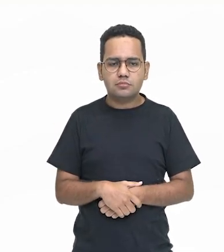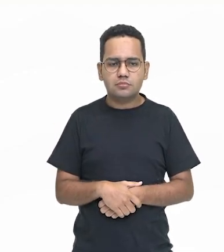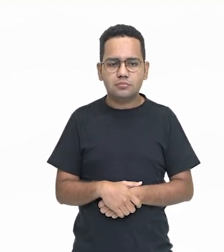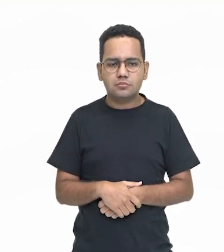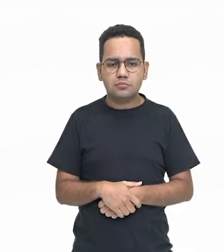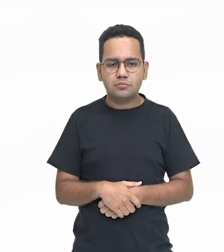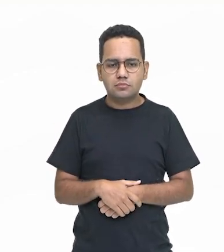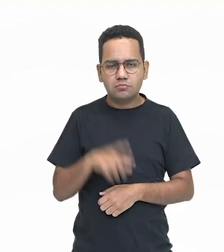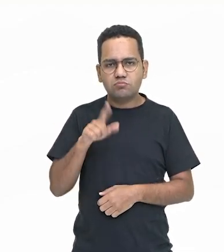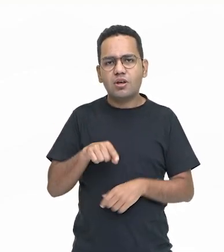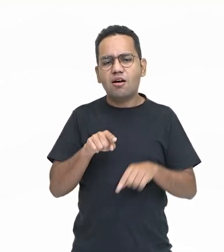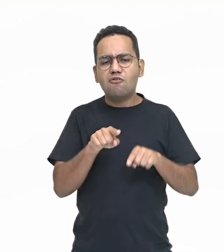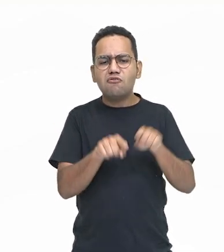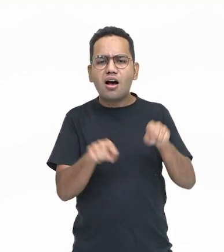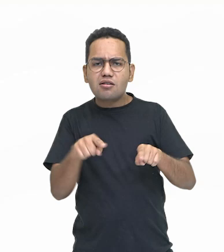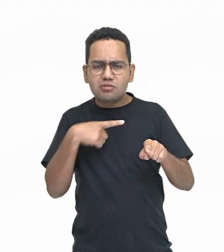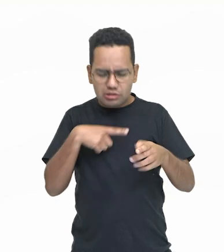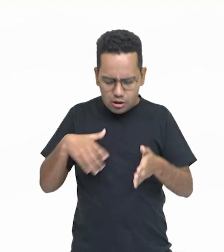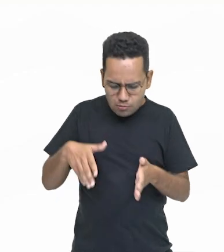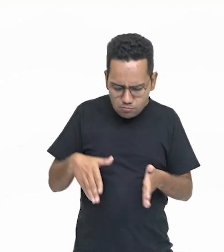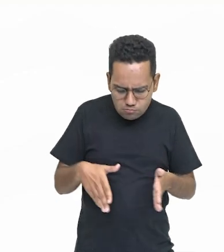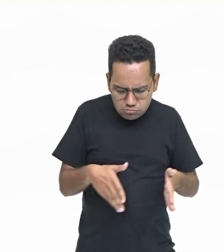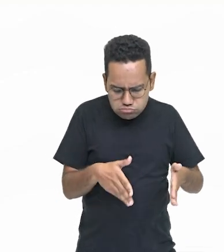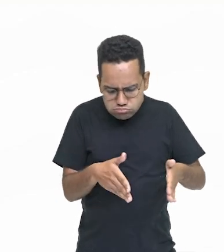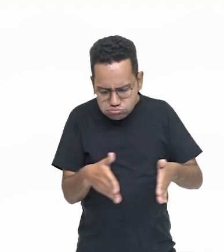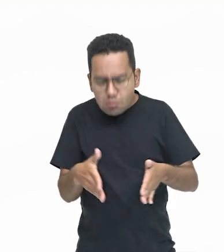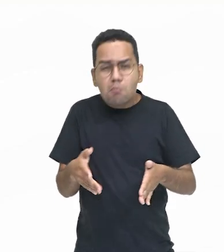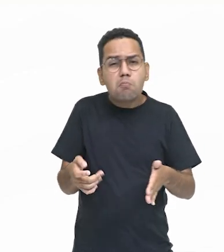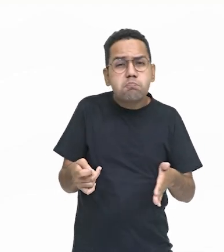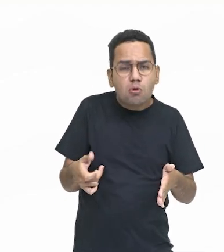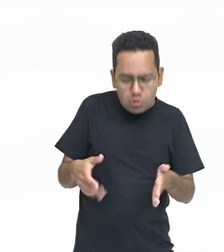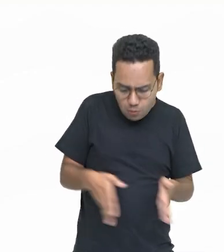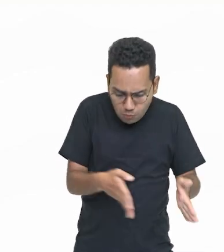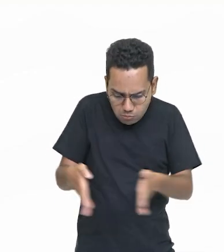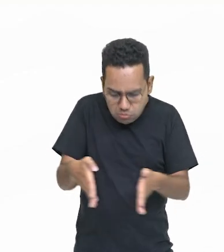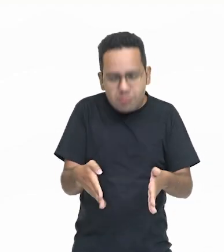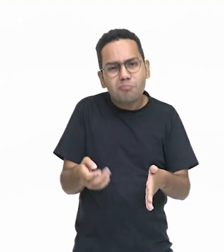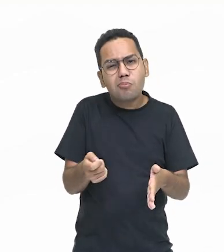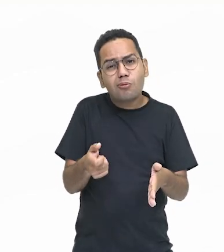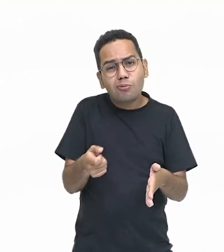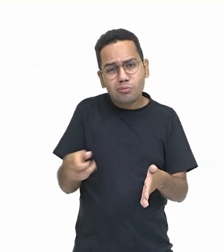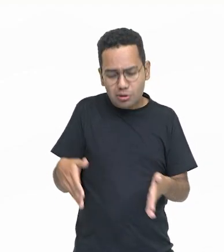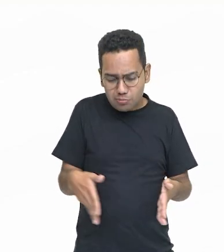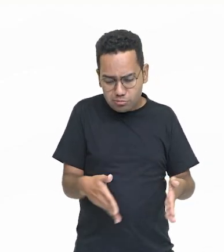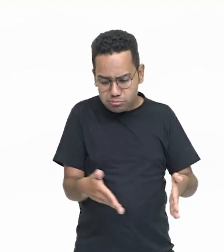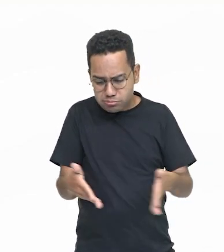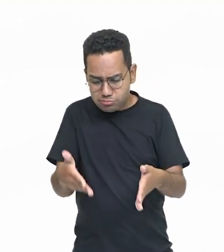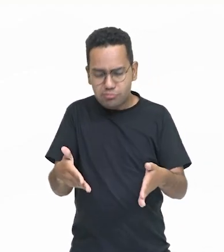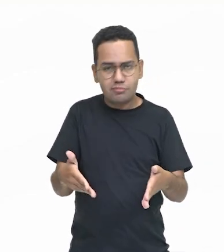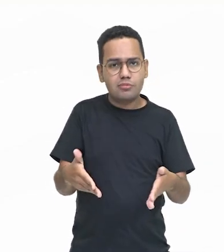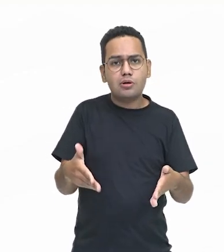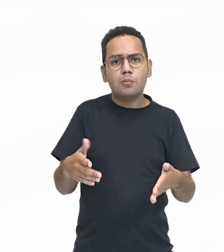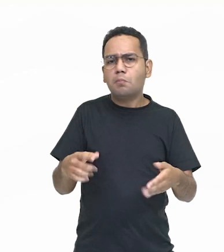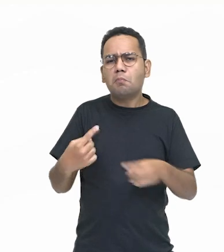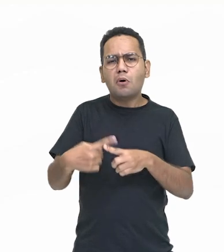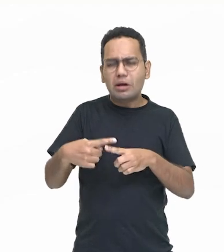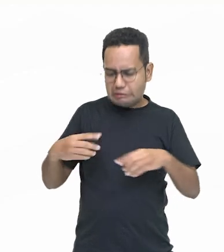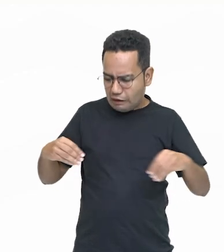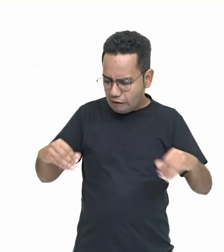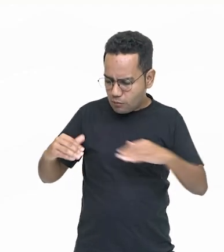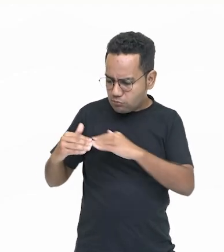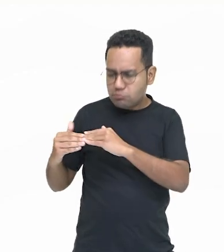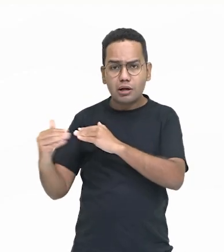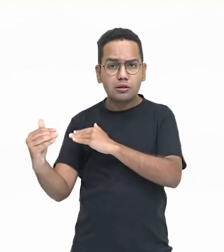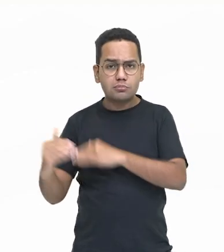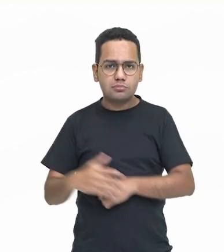desse relevo de muitas planícies, né? Pouco desníveis. Então, essa letra A aí é uma